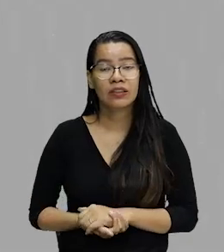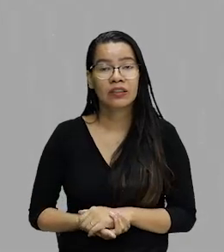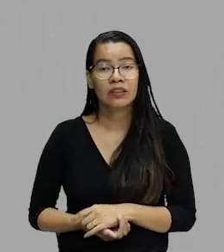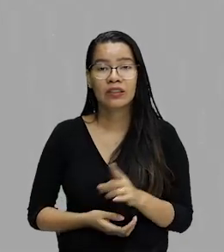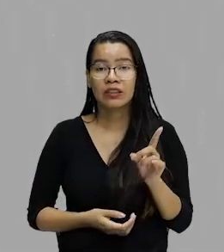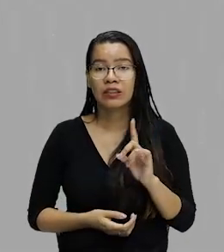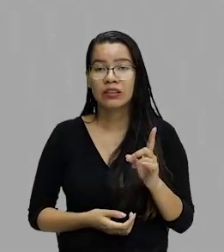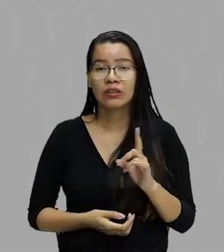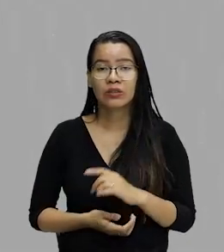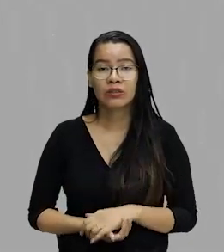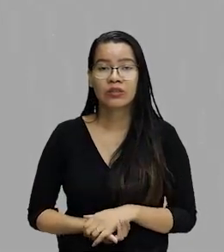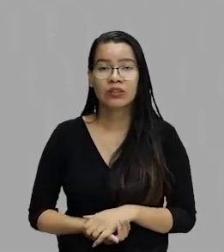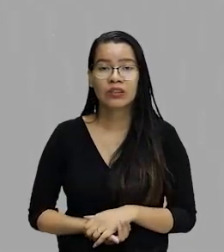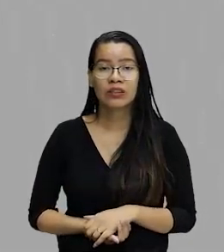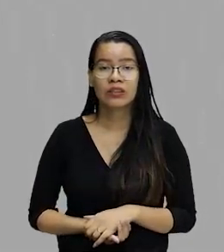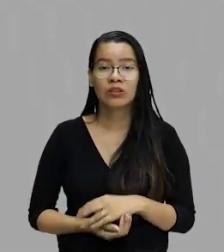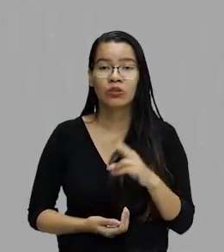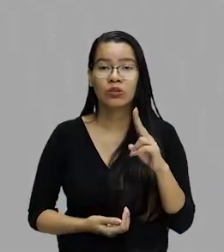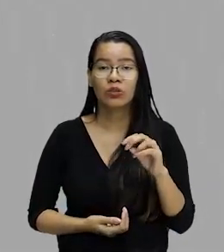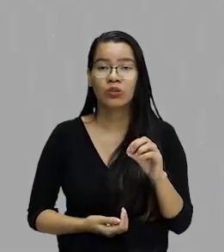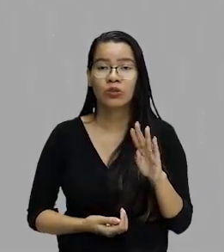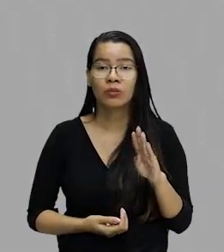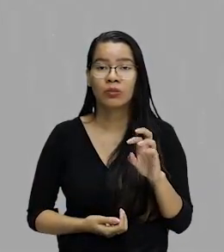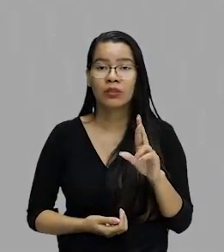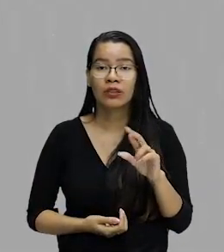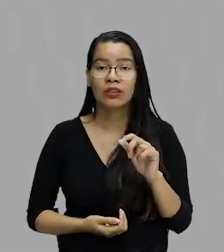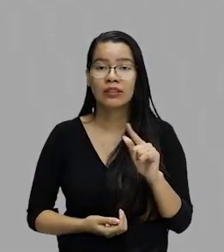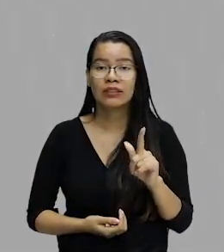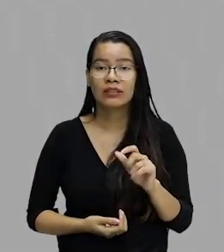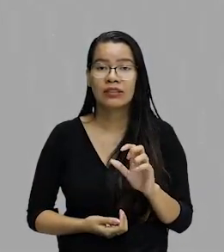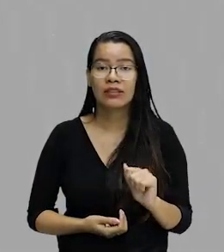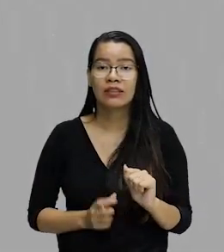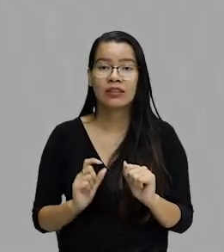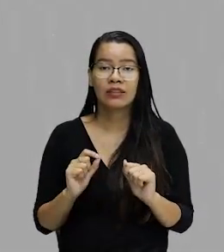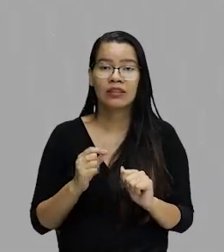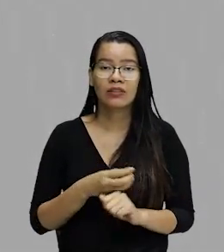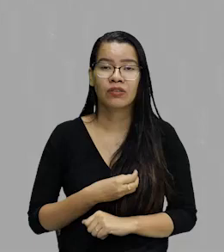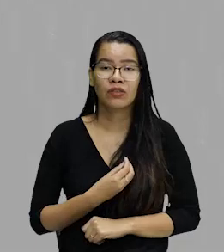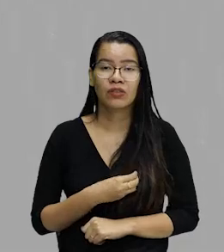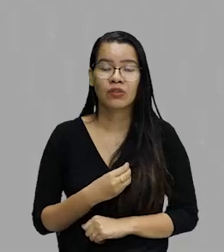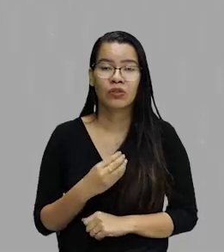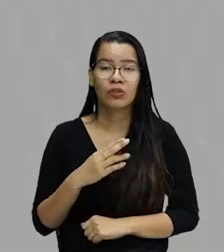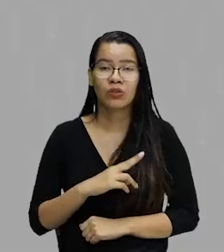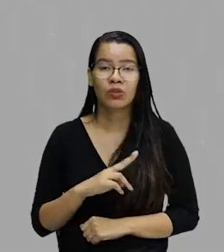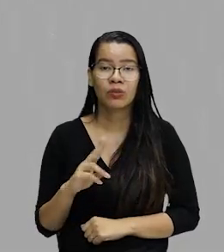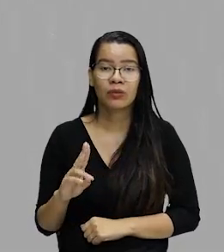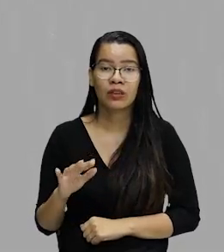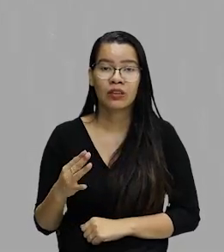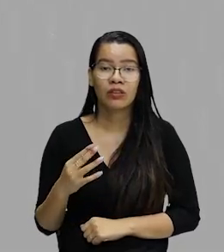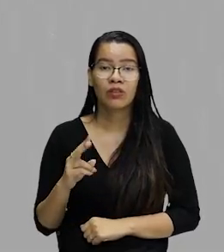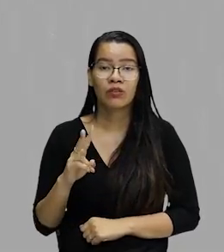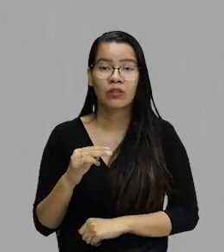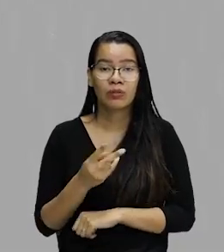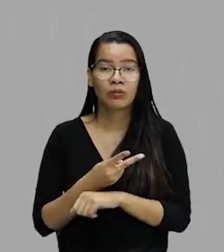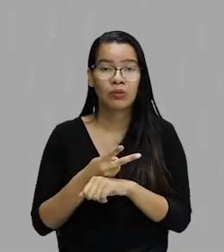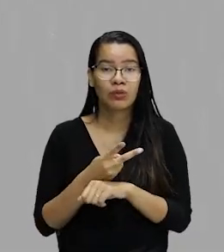E não da nobreza que vive do nome, certo? Então, dá alguns salve dias